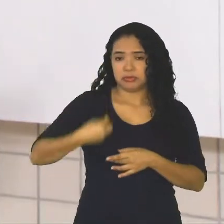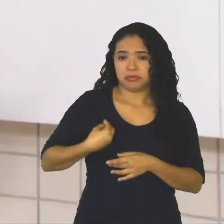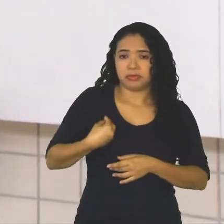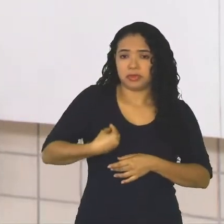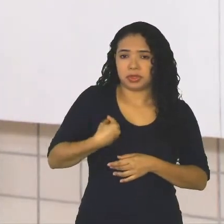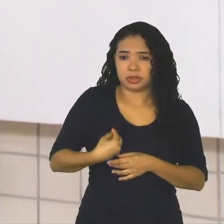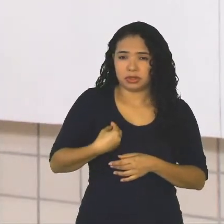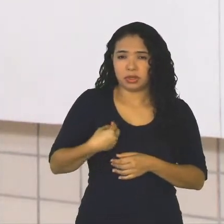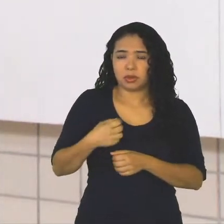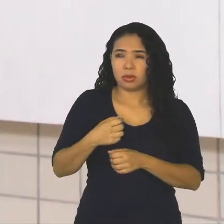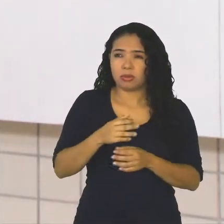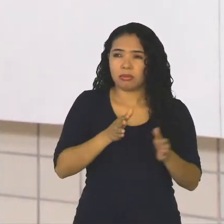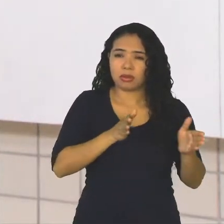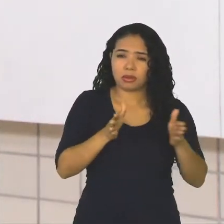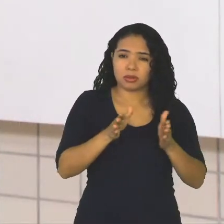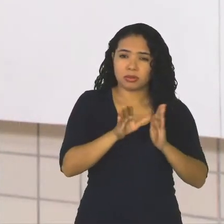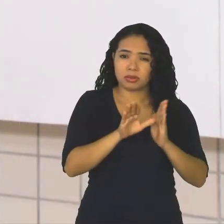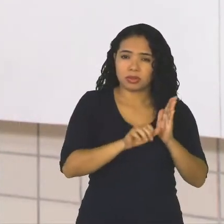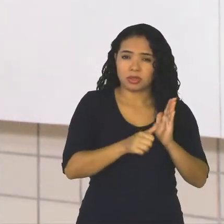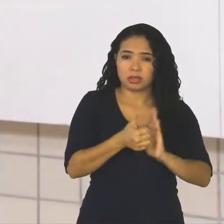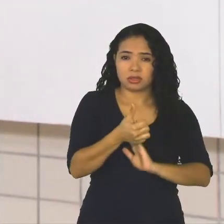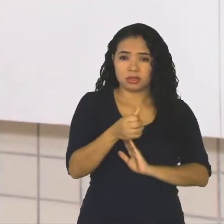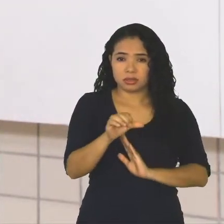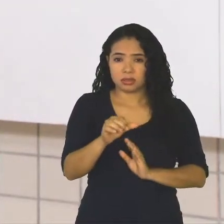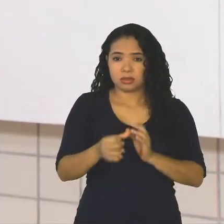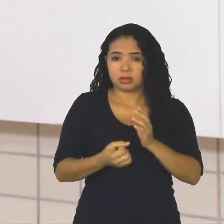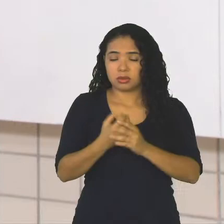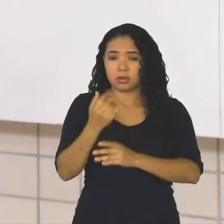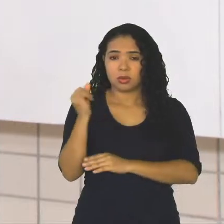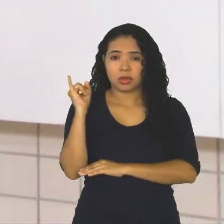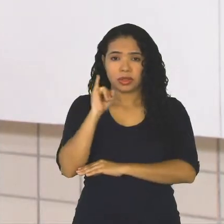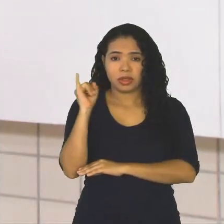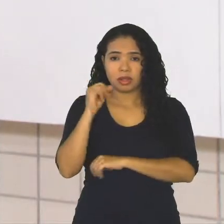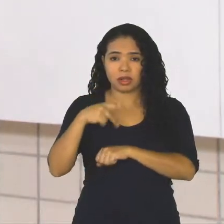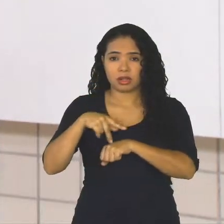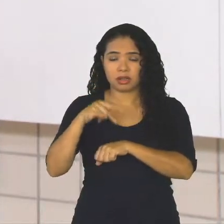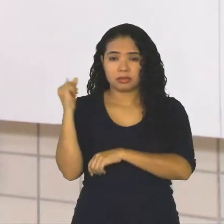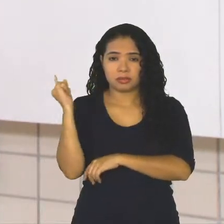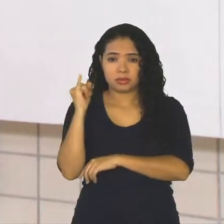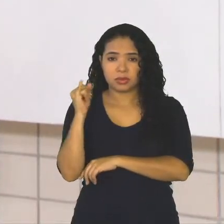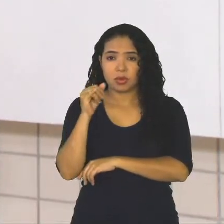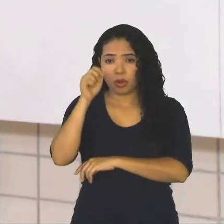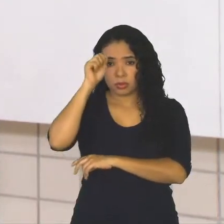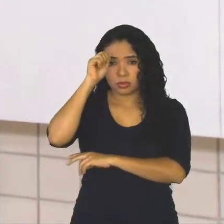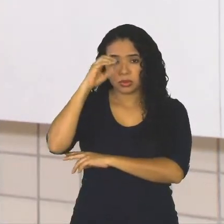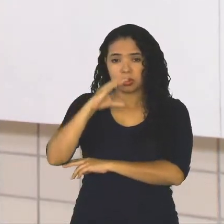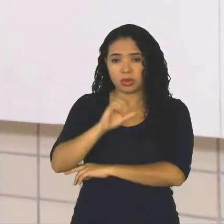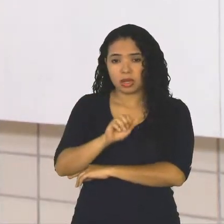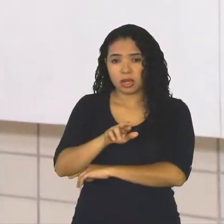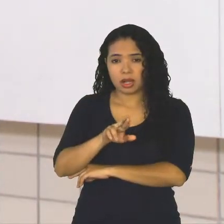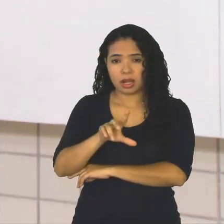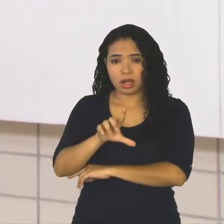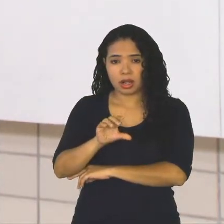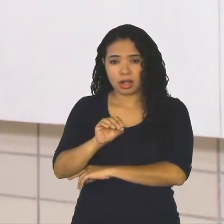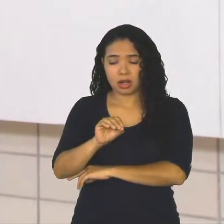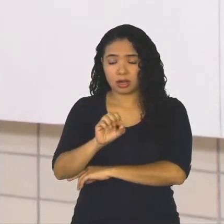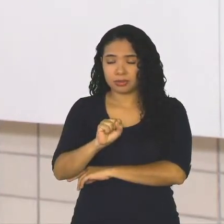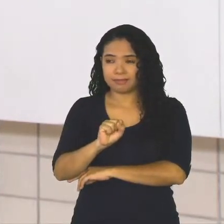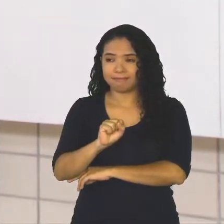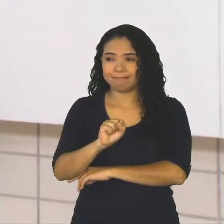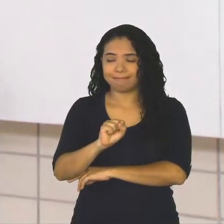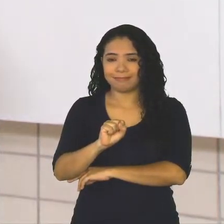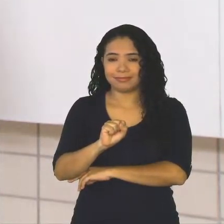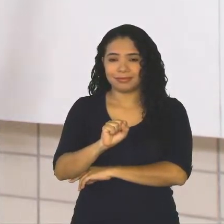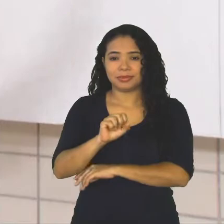em meados do século XIX, foi criada na Itália por Carlo Collodi e traduzida para